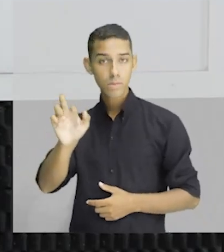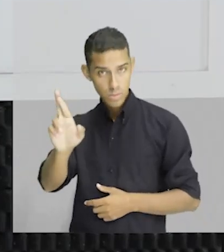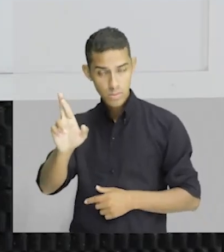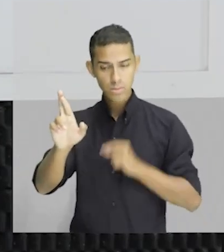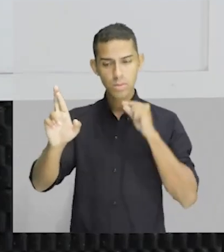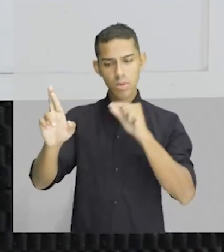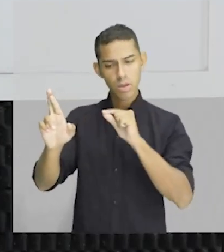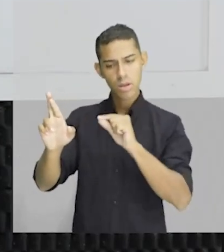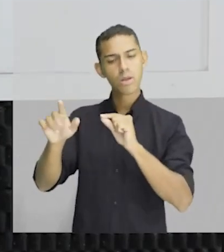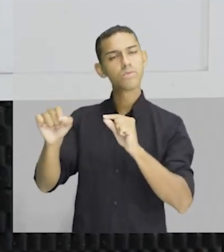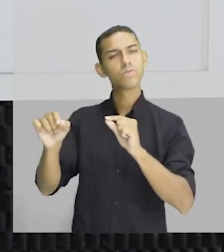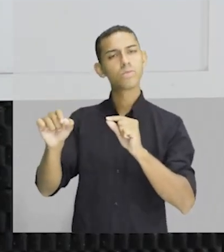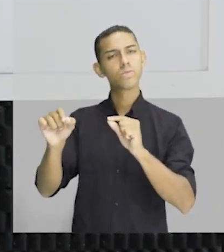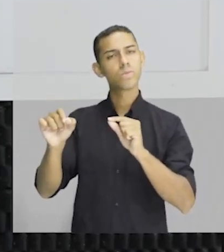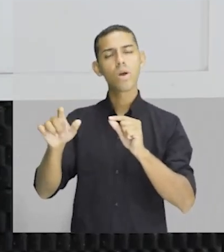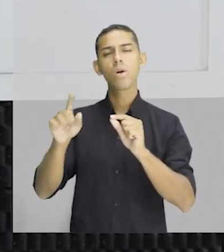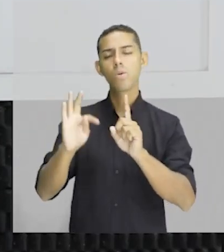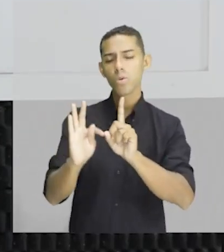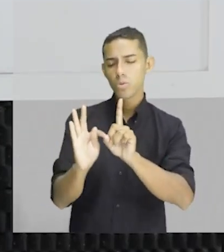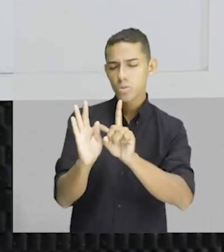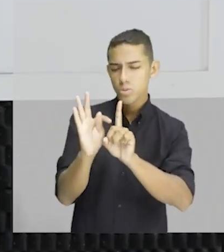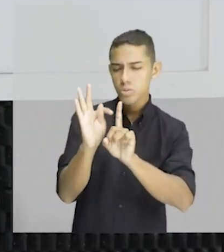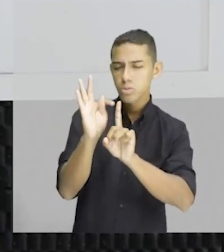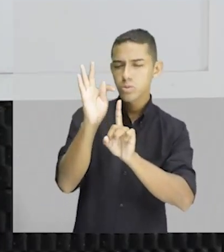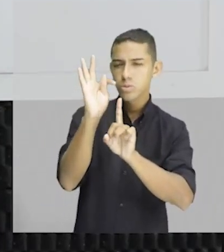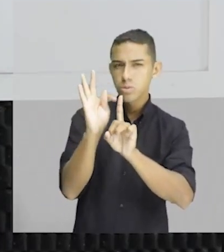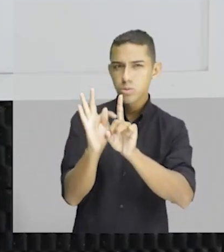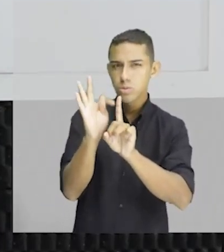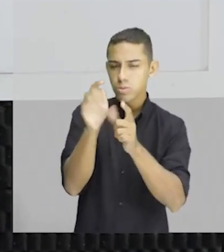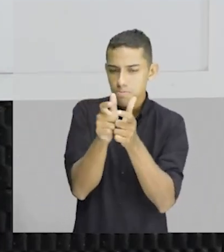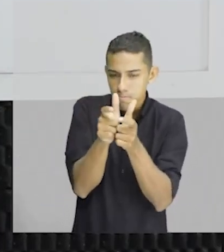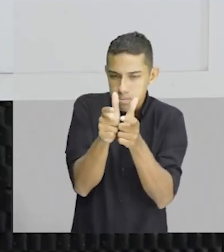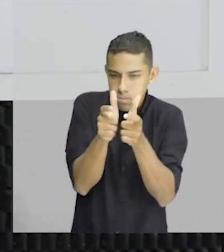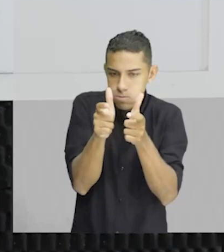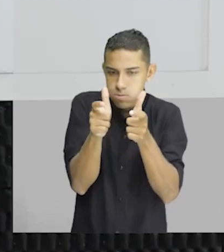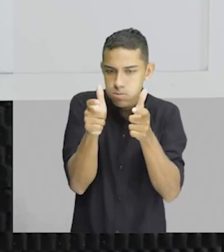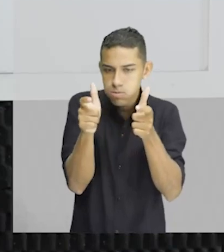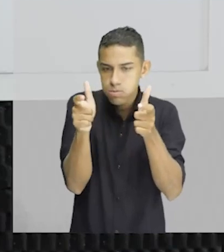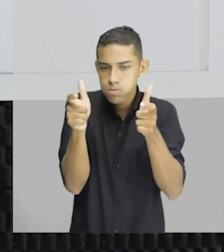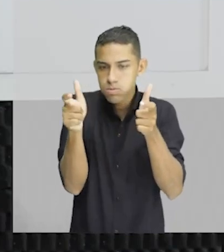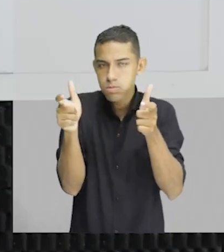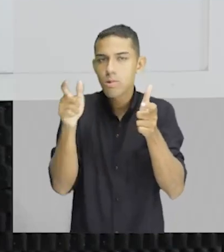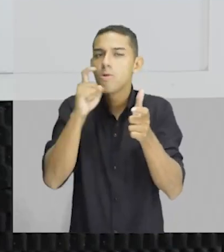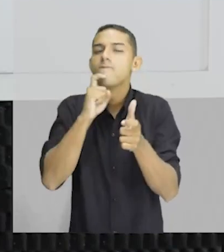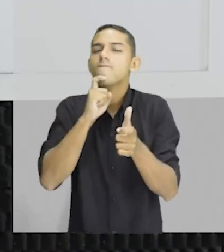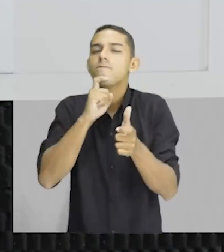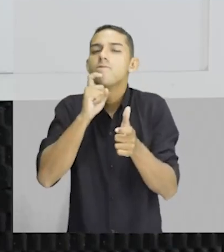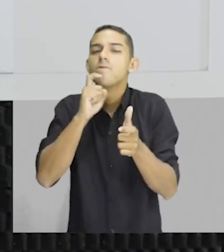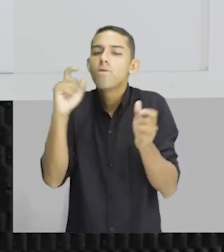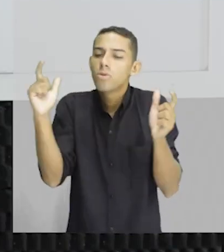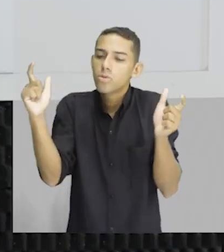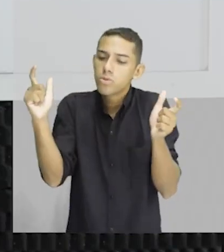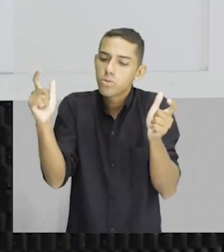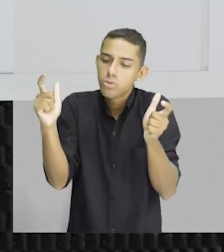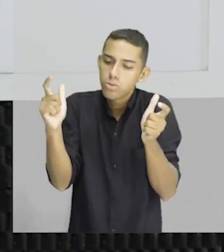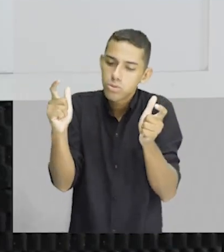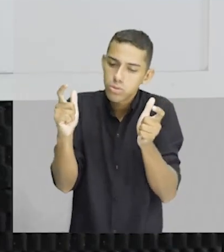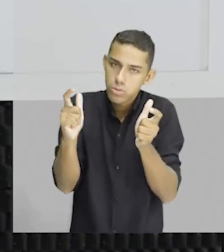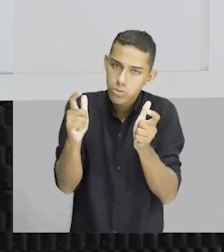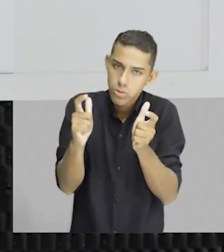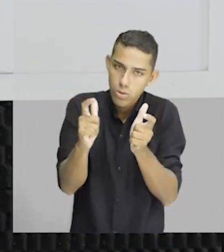corpos, quando eles aquecem, eles aumentam as suas dimensões. E quando eles resfriam, ele diminui as suas